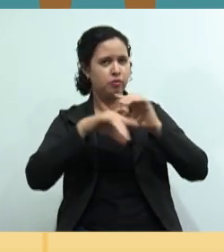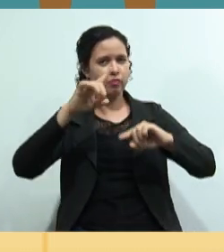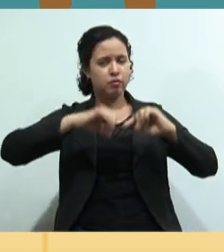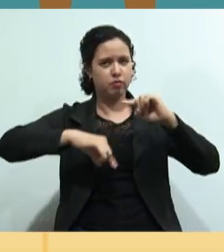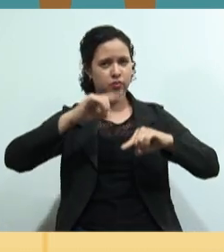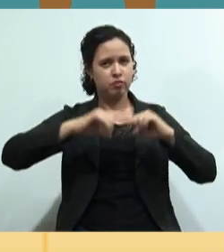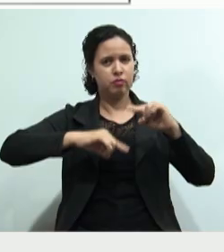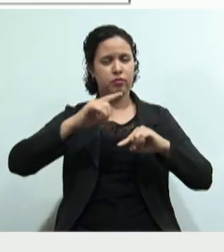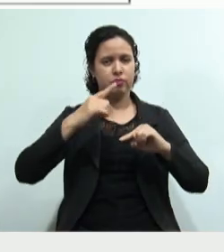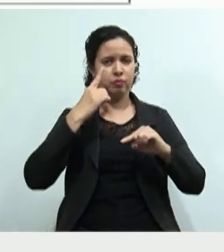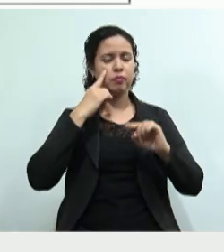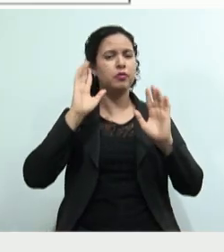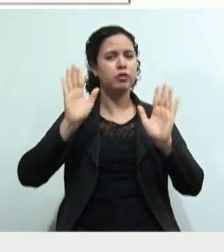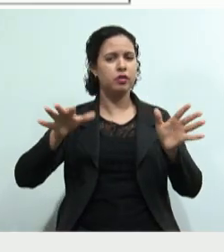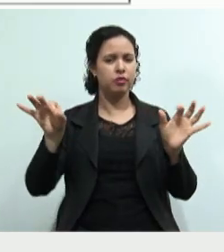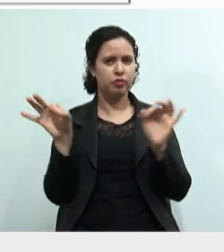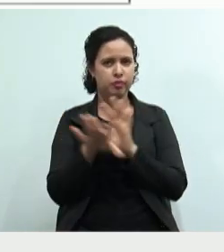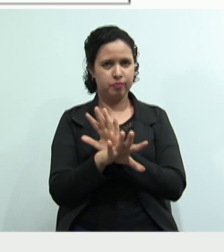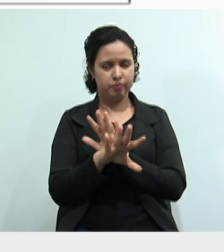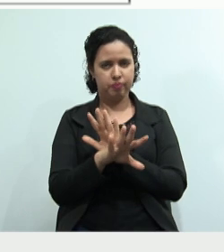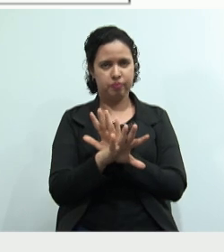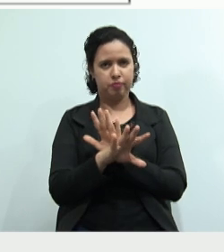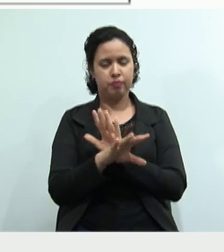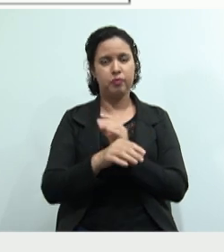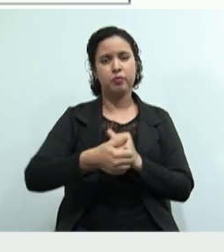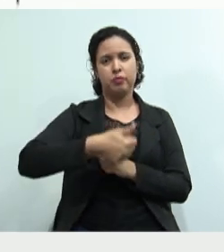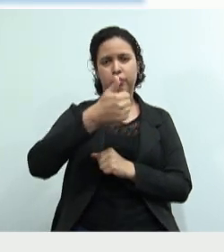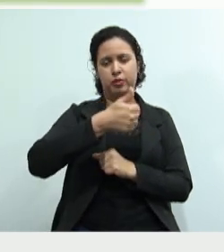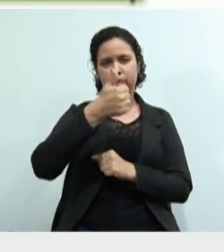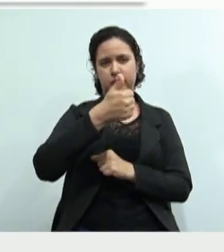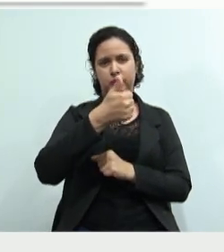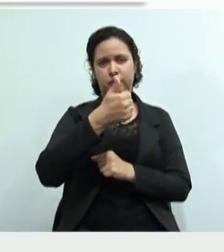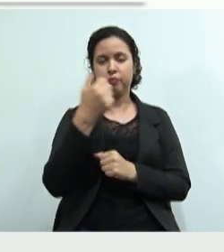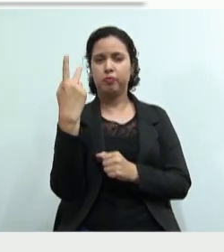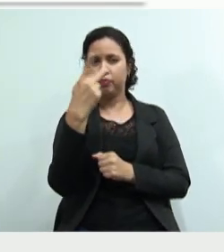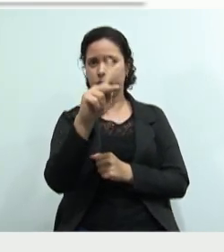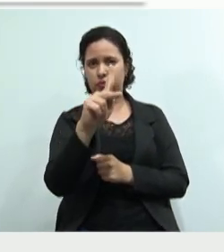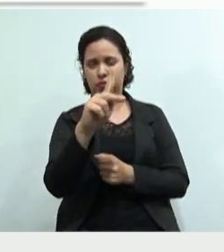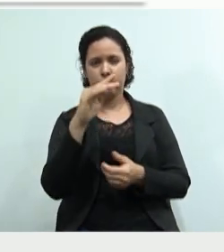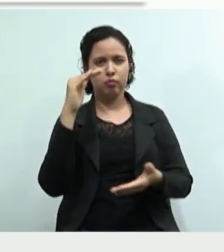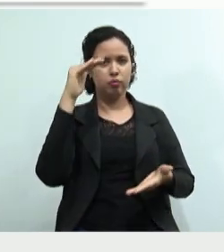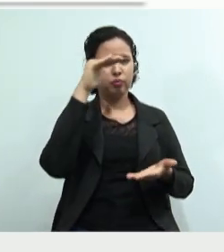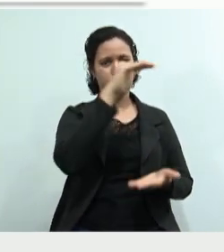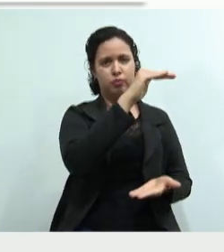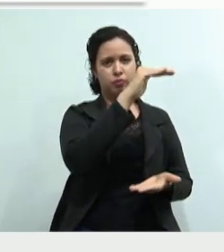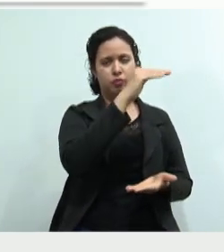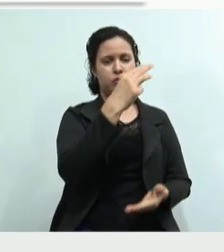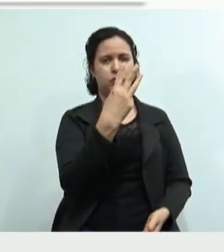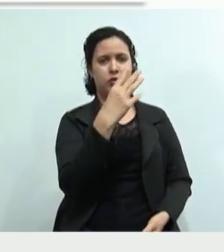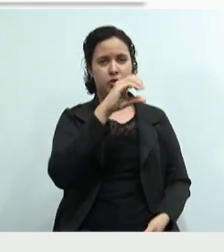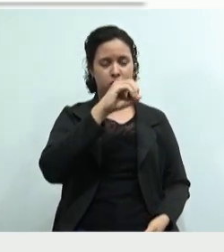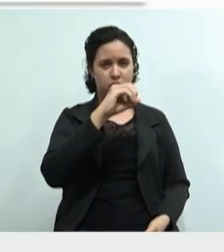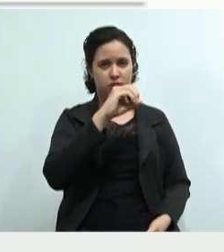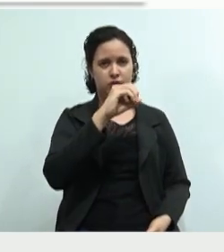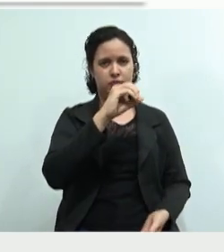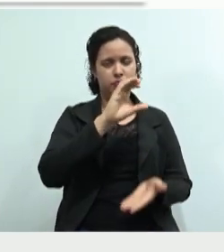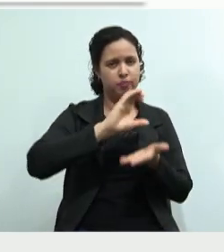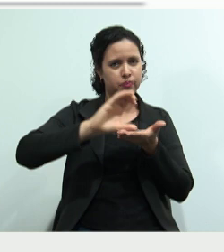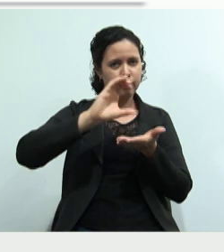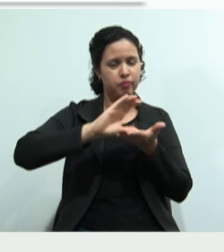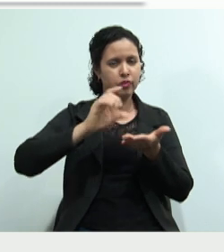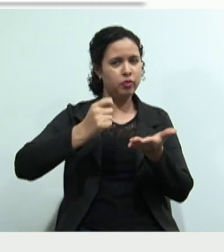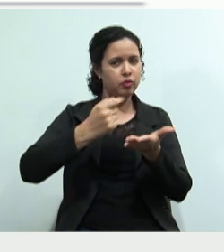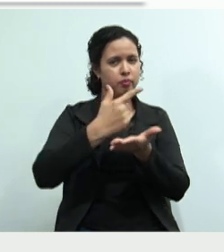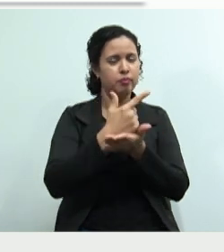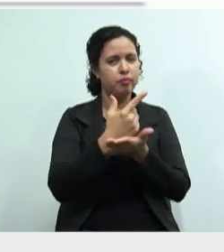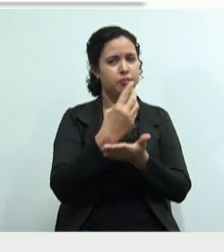ver. Método PEPS. No seu depósito, há 30 cadernos comprados em 3 de setembro,